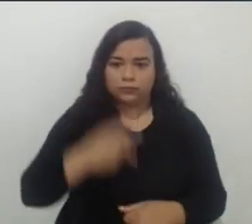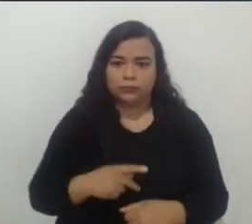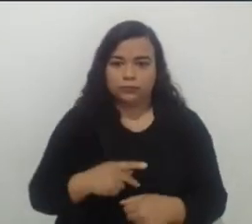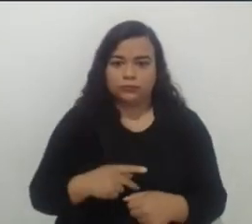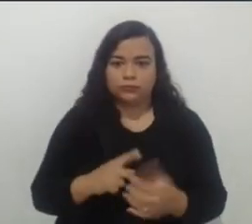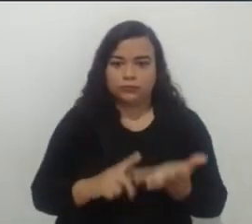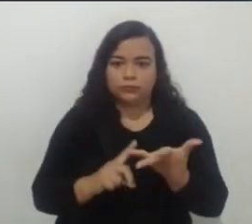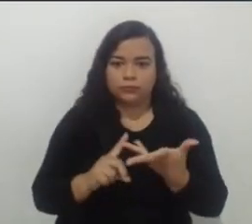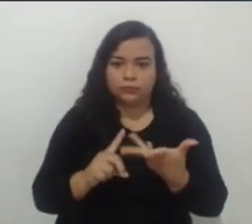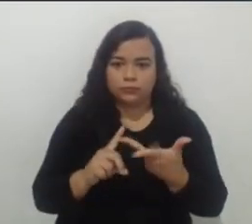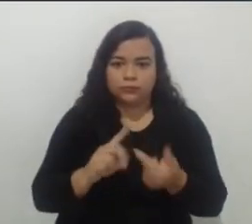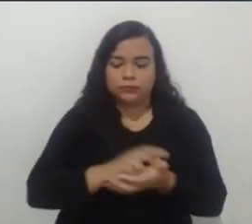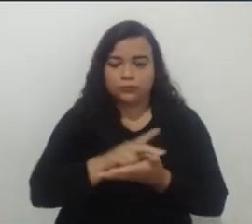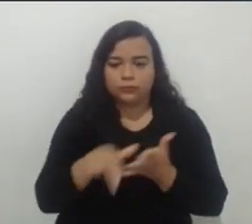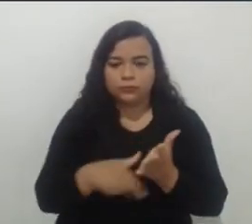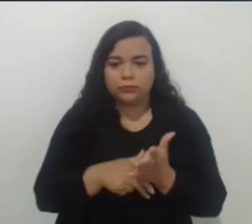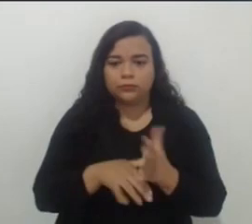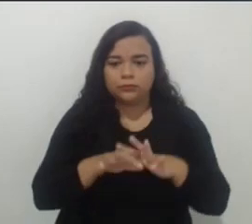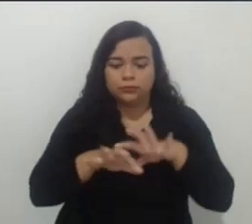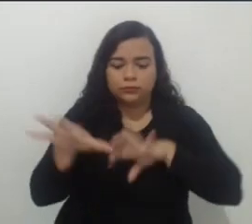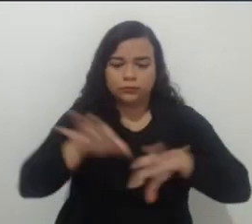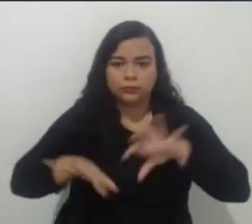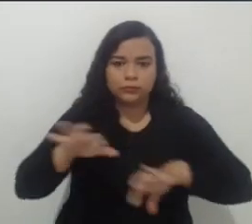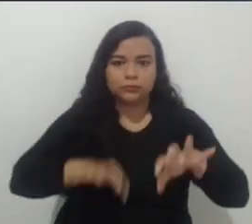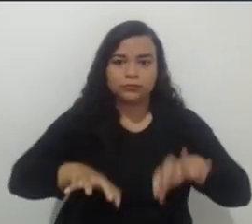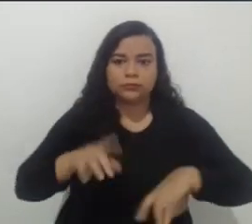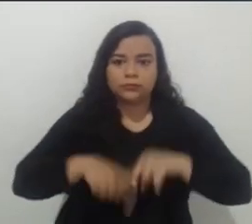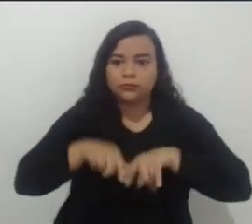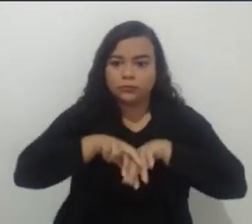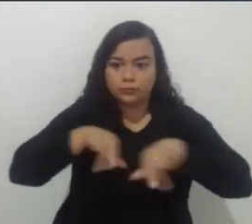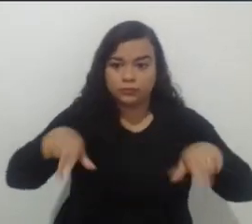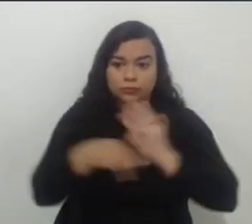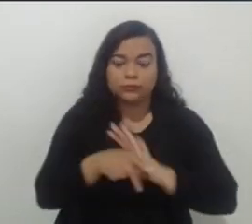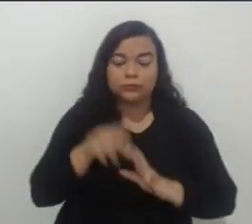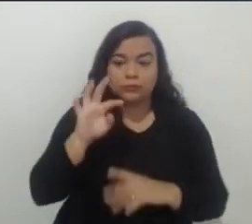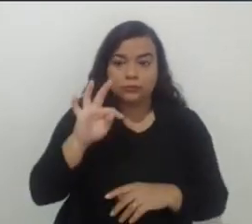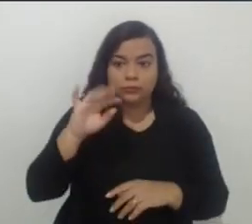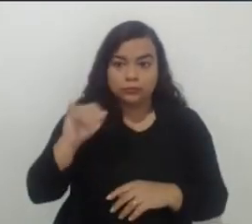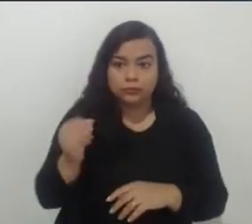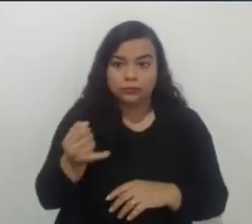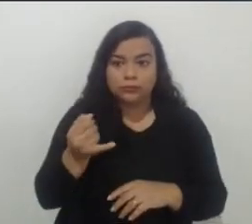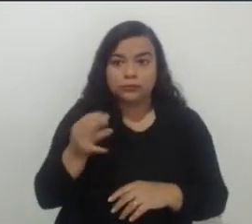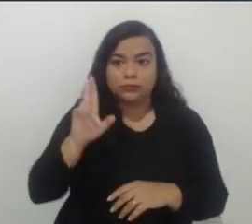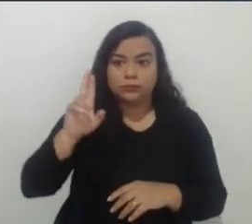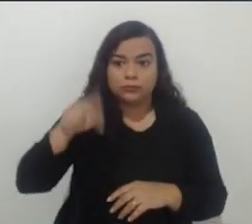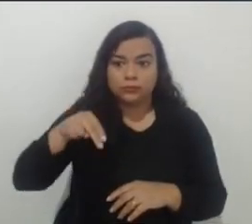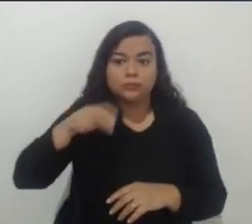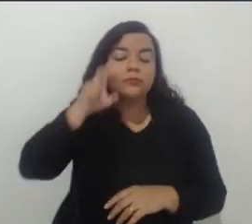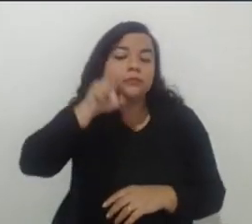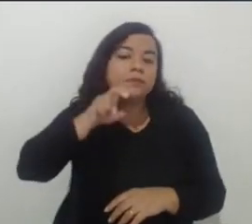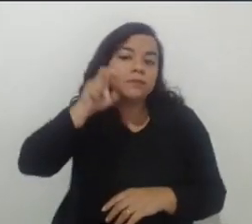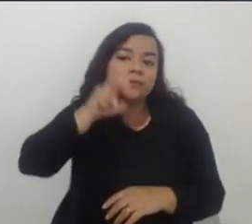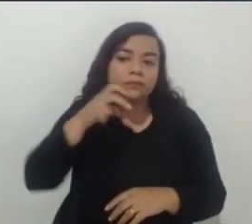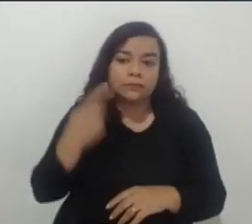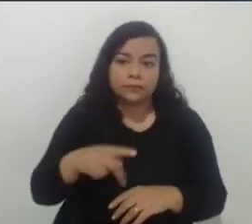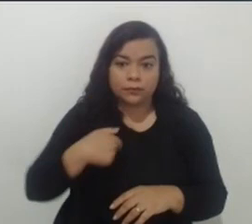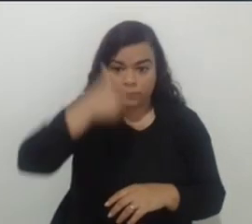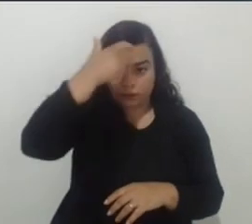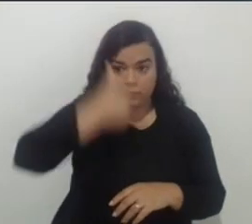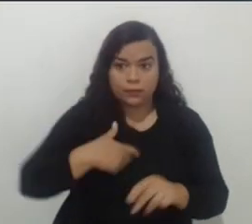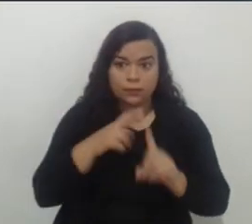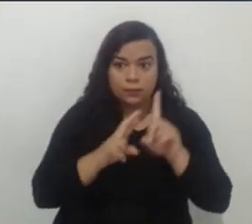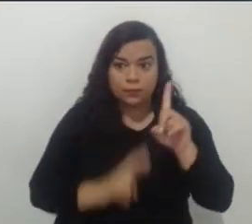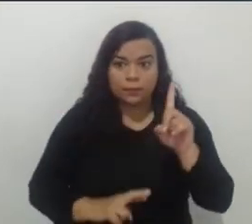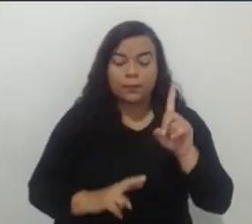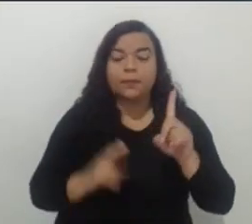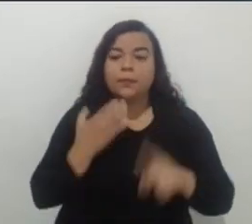atribuições na divisão de precatórios do TJRN. Eu sou a relatora. Impedido, desembargador Vivaldo